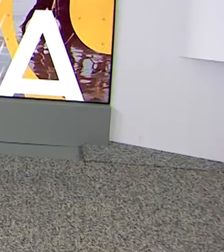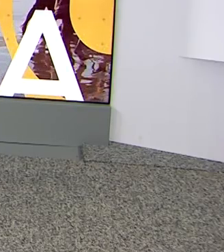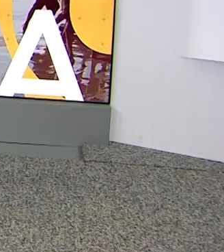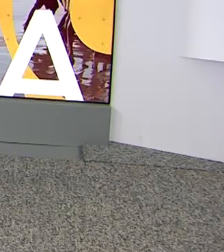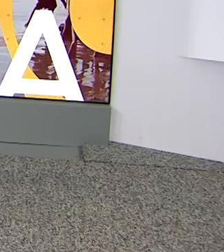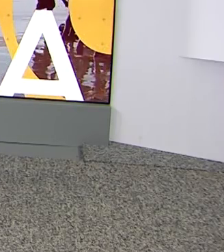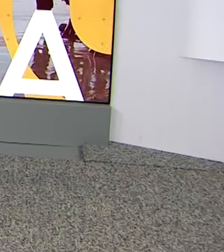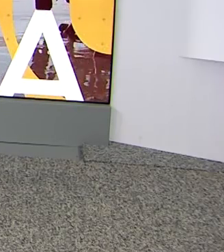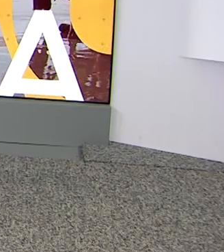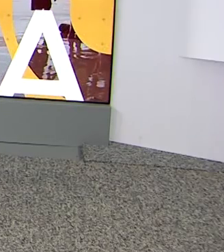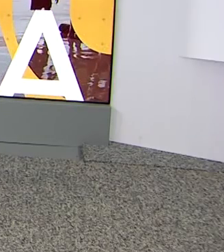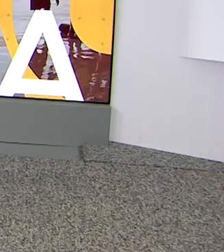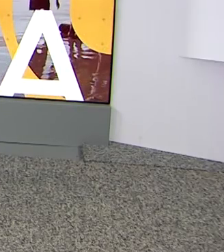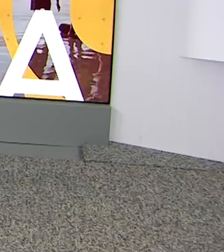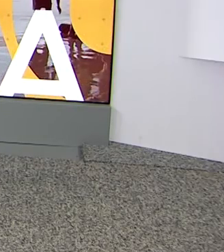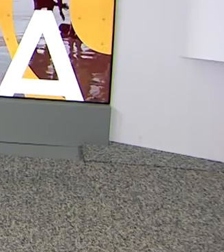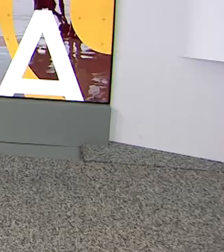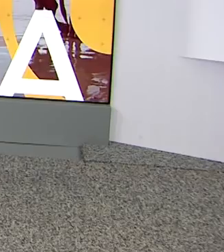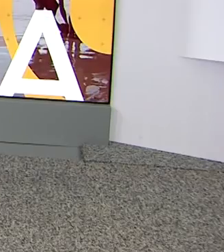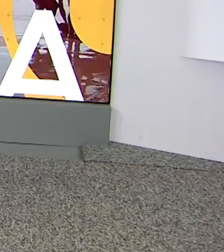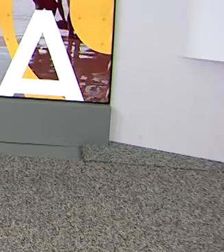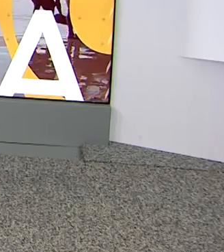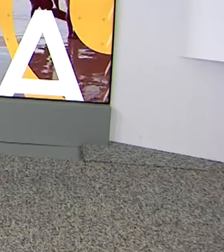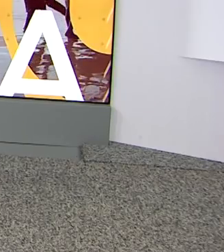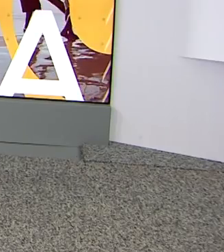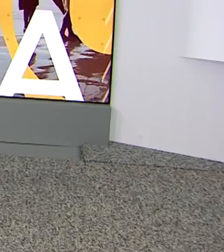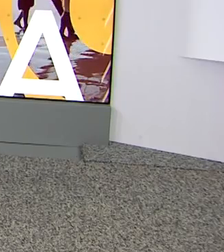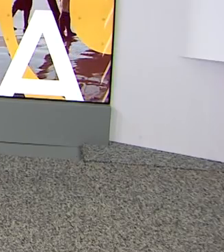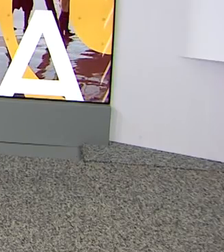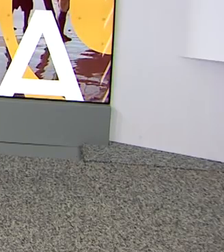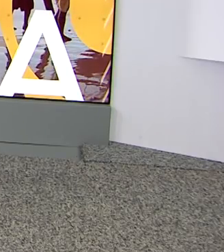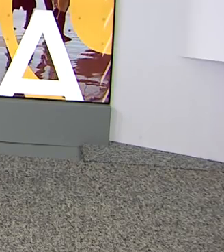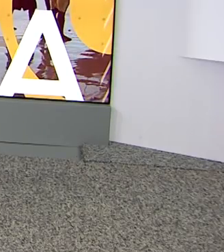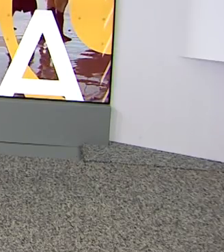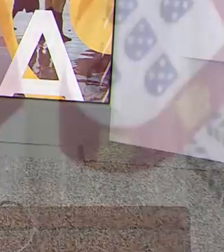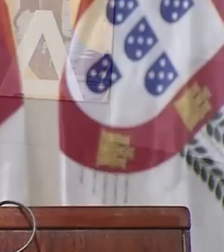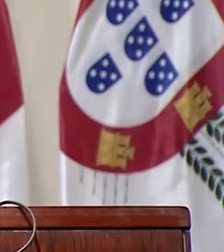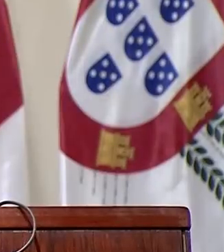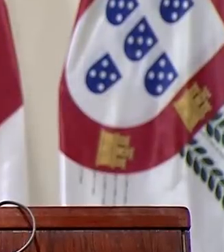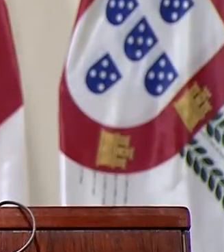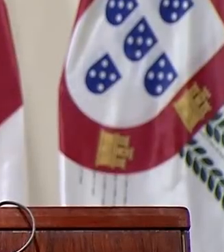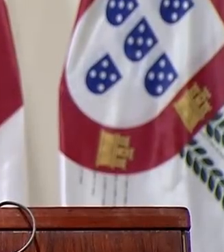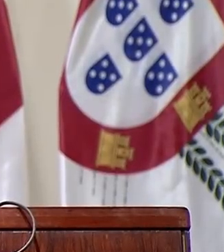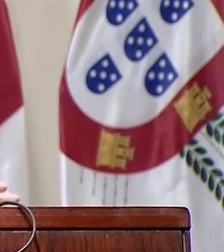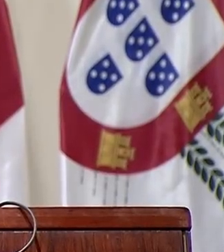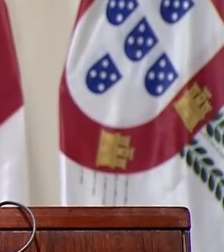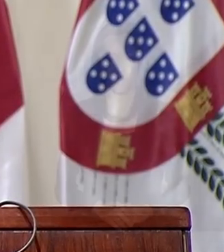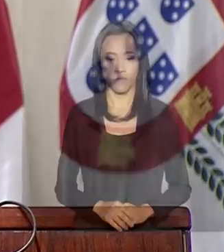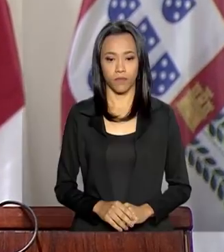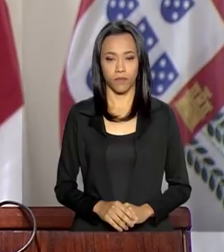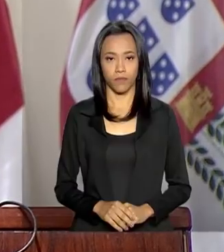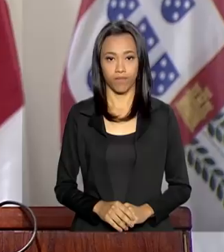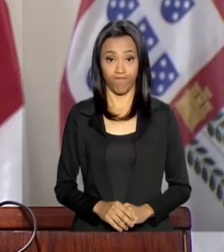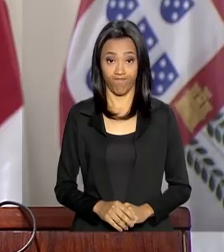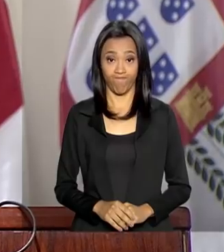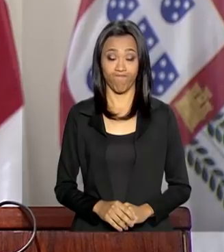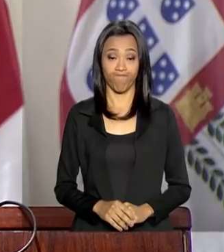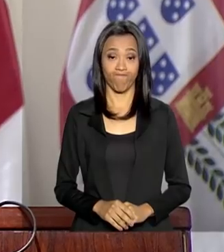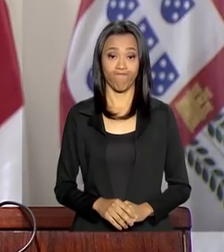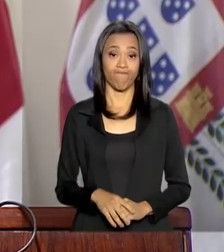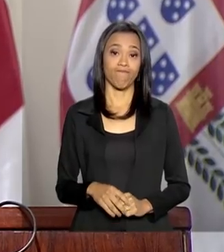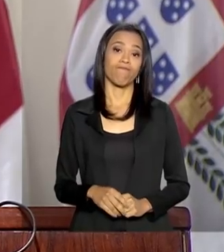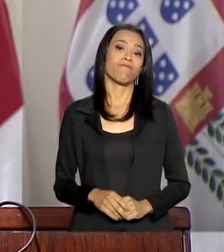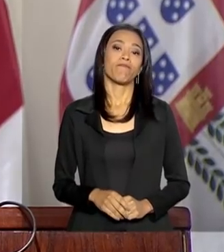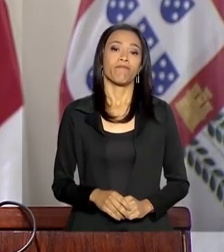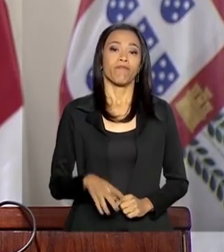de comemoração do dia do diplomata lá no palácio do itamaraty vamos acompanhar nos informou que não vai faltar lá no